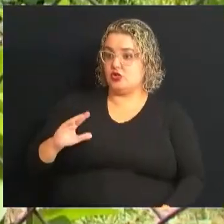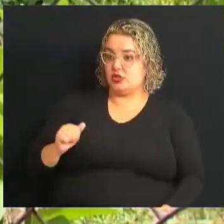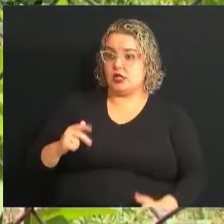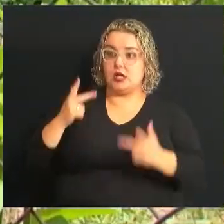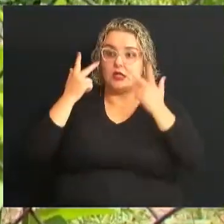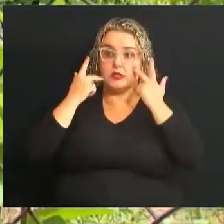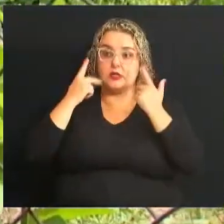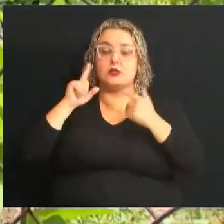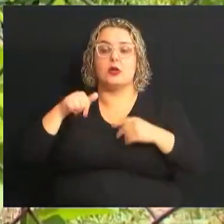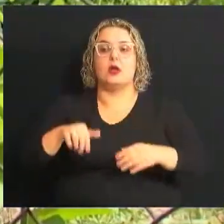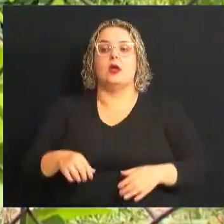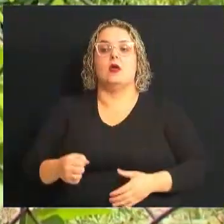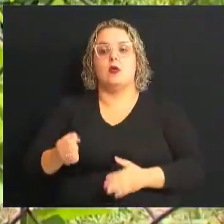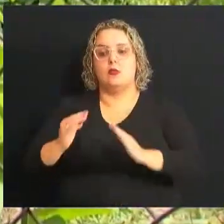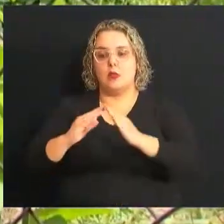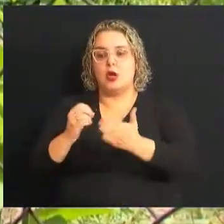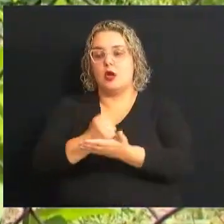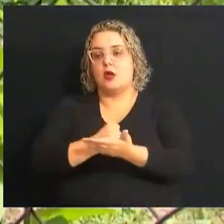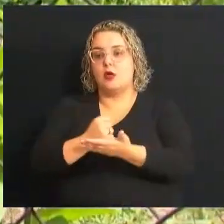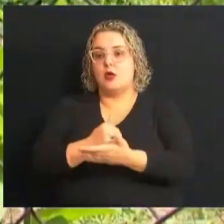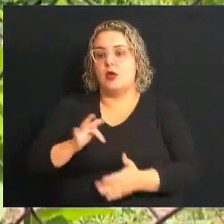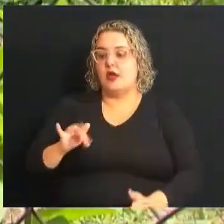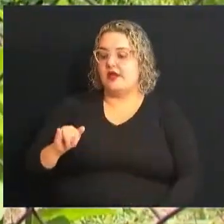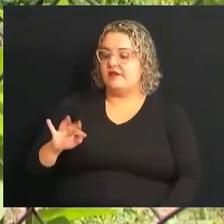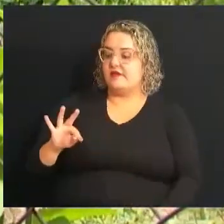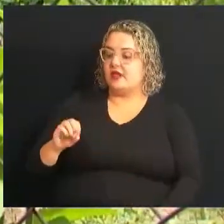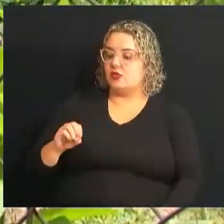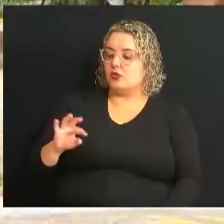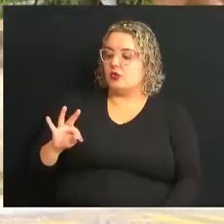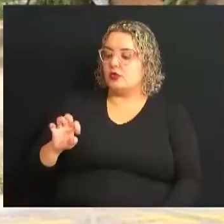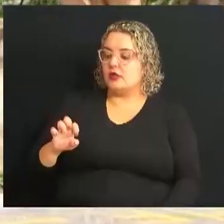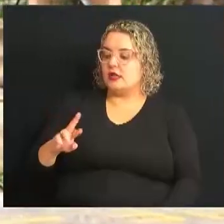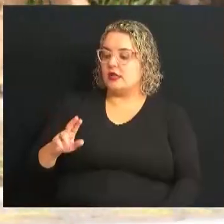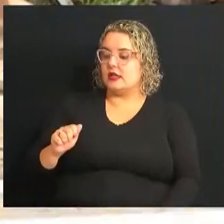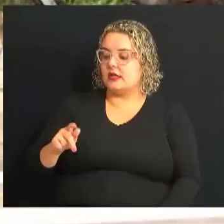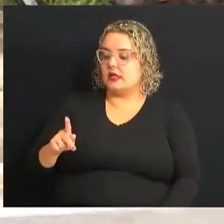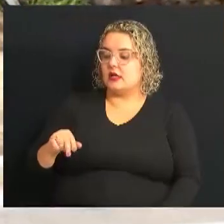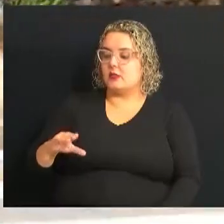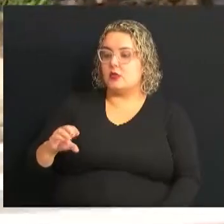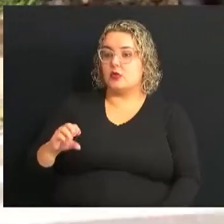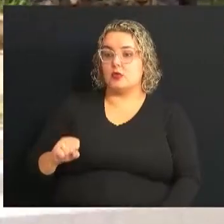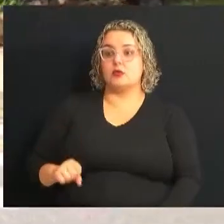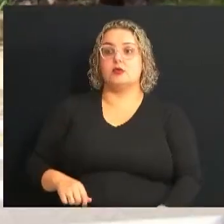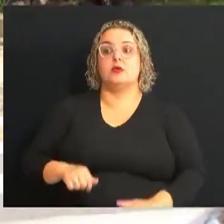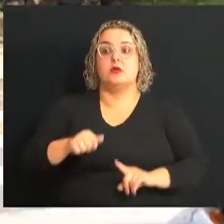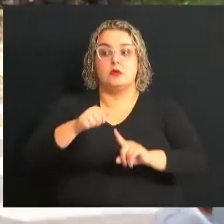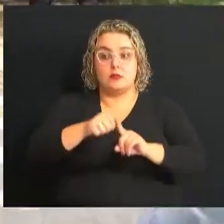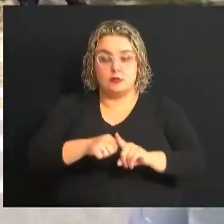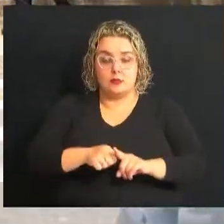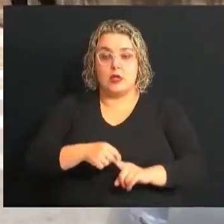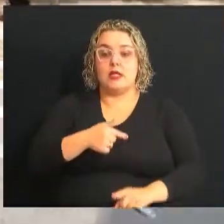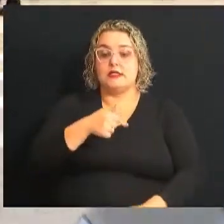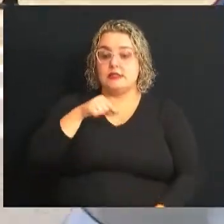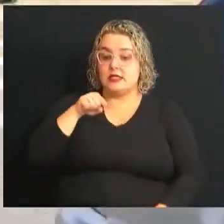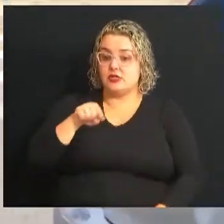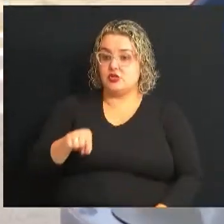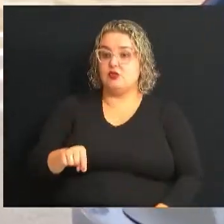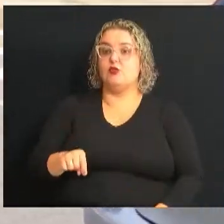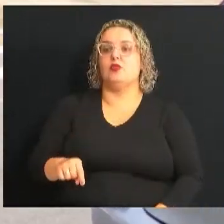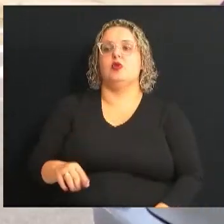farmácia de manipulação de fitoterápicos que, em média, por mês, manipula 7.000 fórmulas